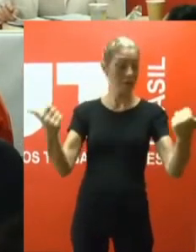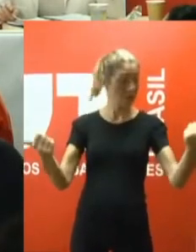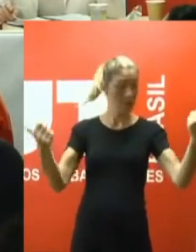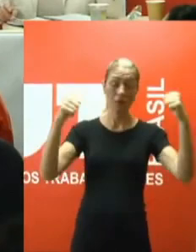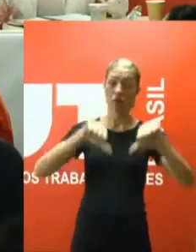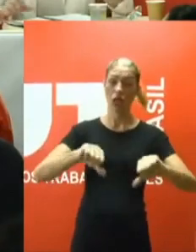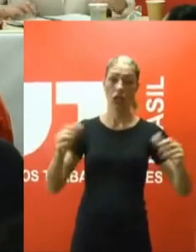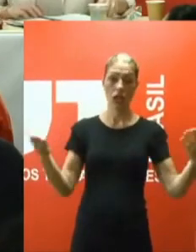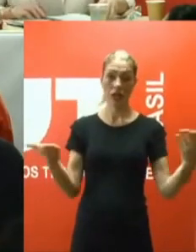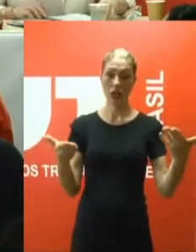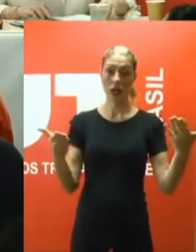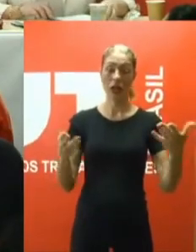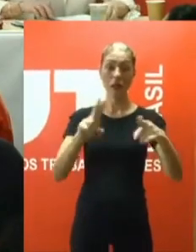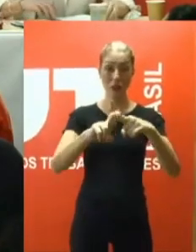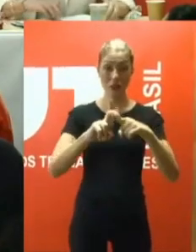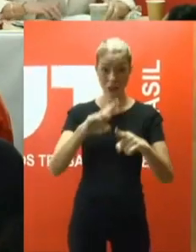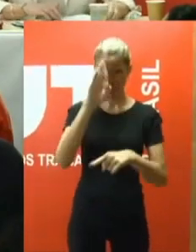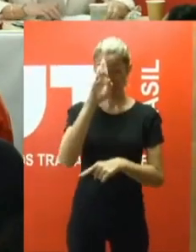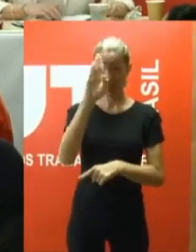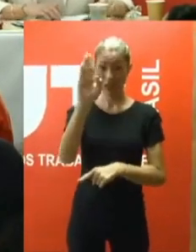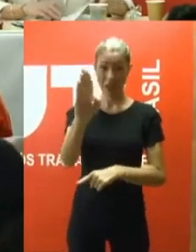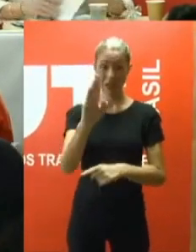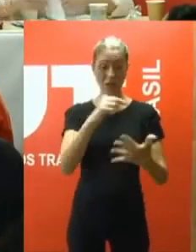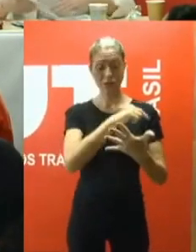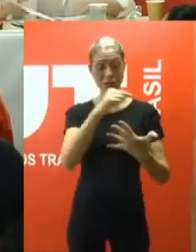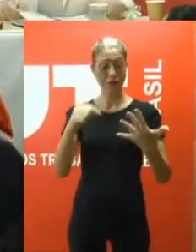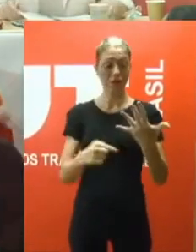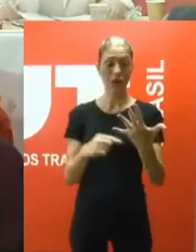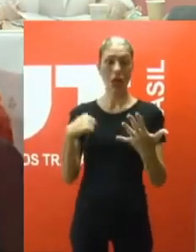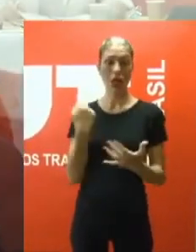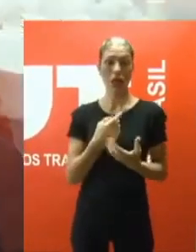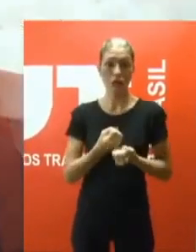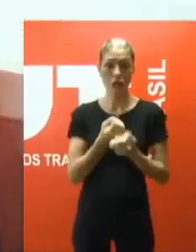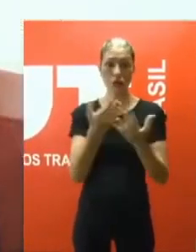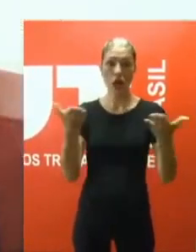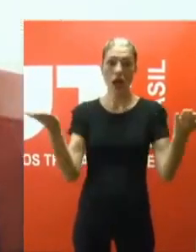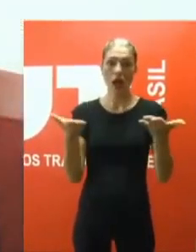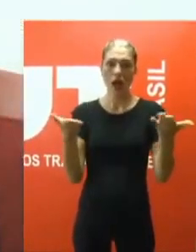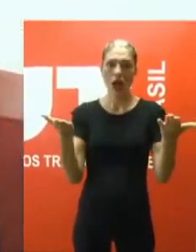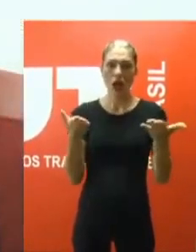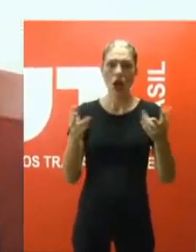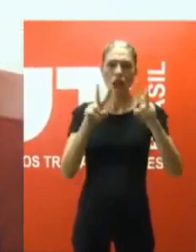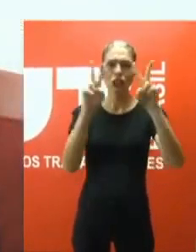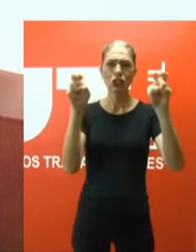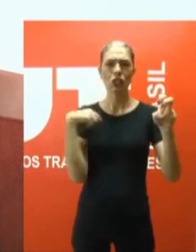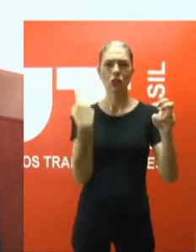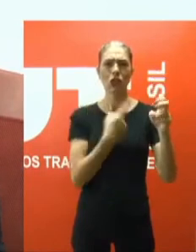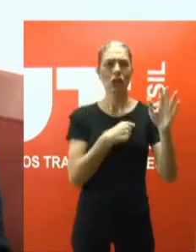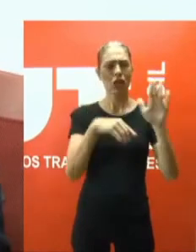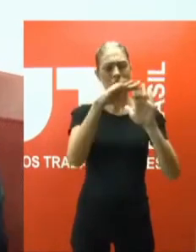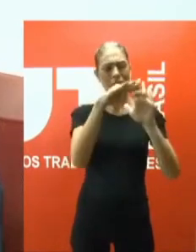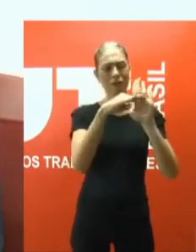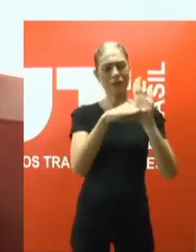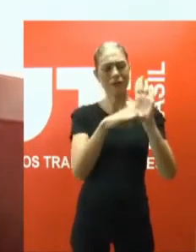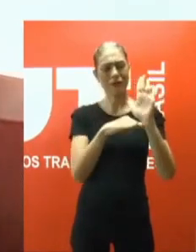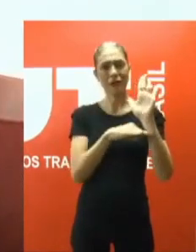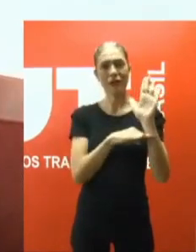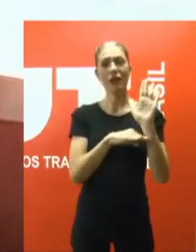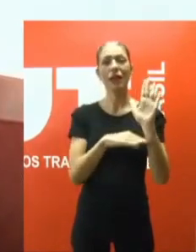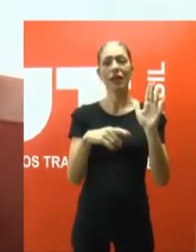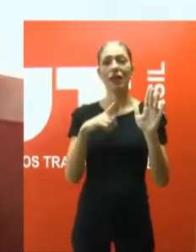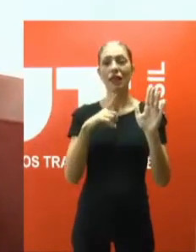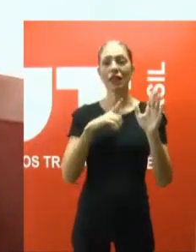é fundamental os pontos que nós aqui trouxemos para o senhor, presidente, que trata-se das nossas diretrizes, tratar